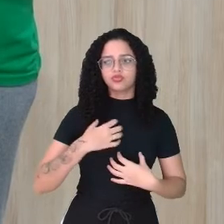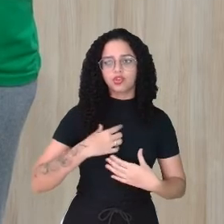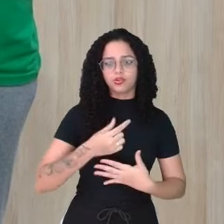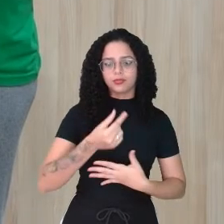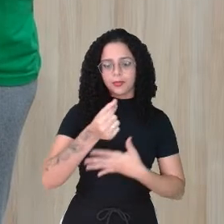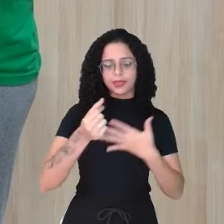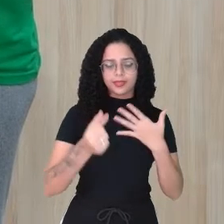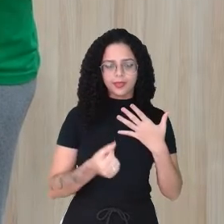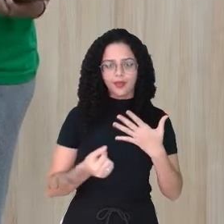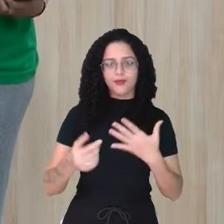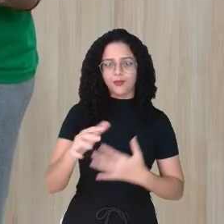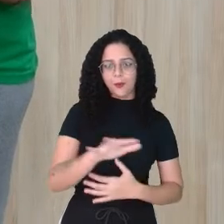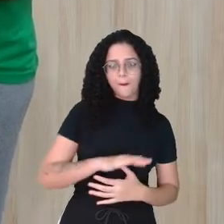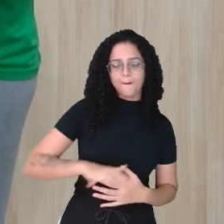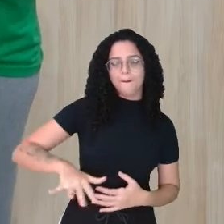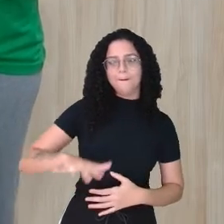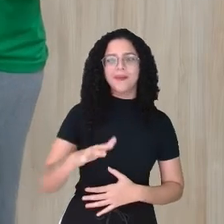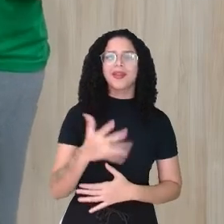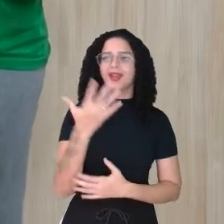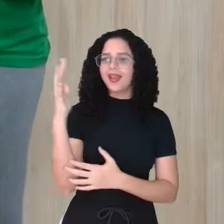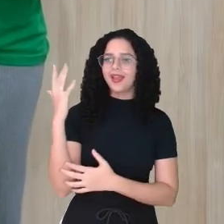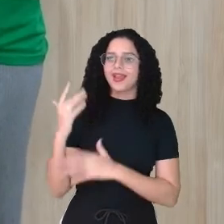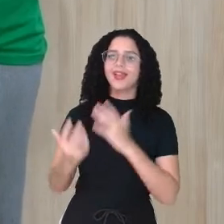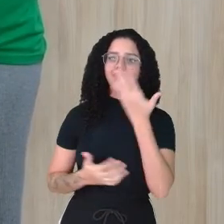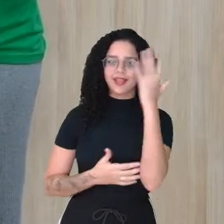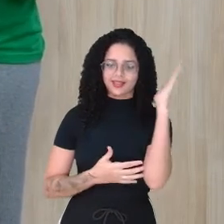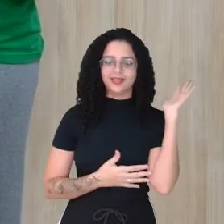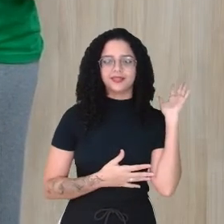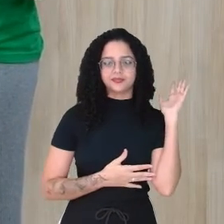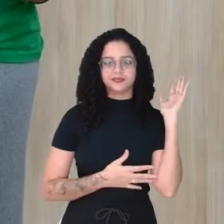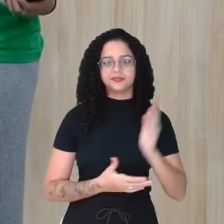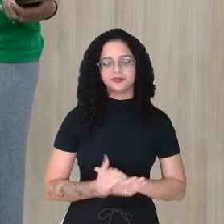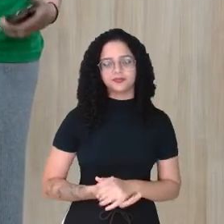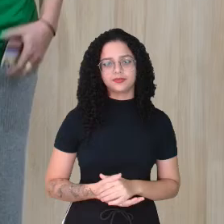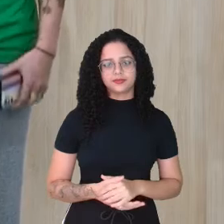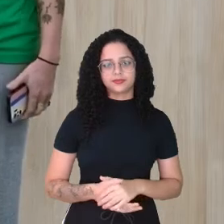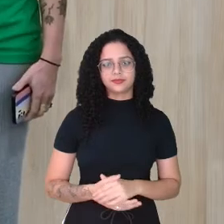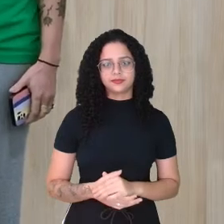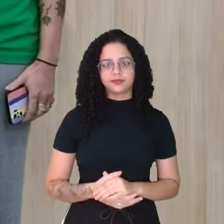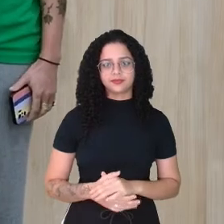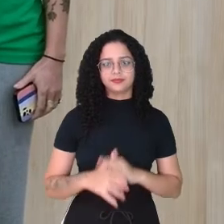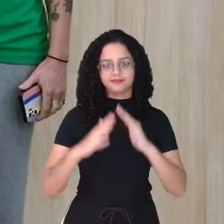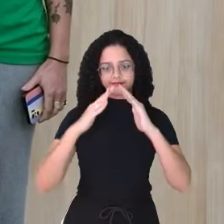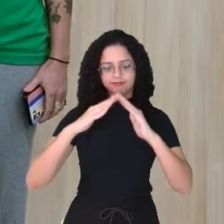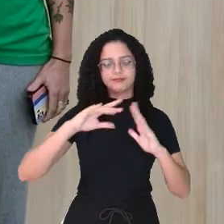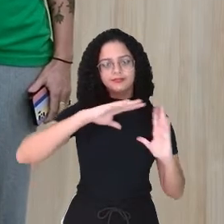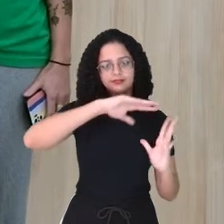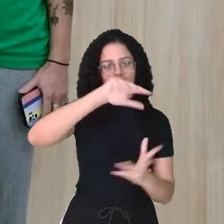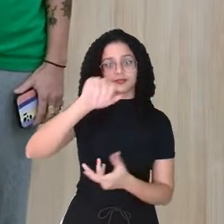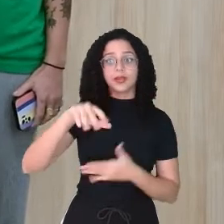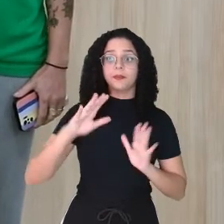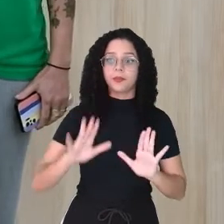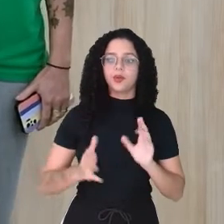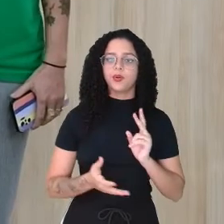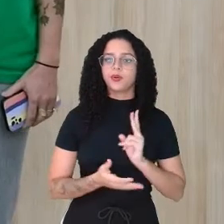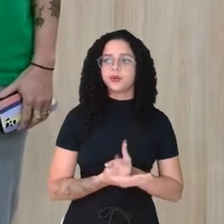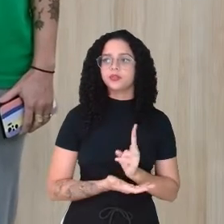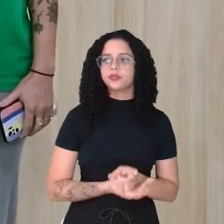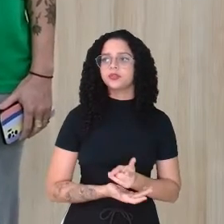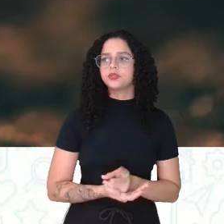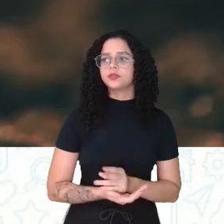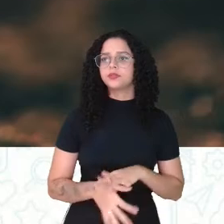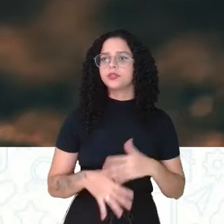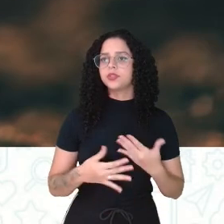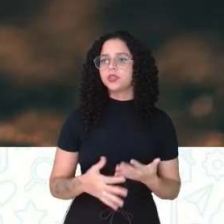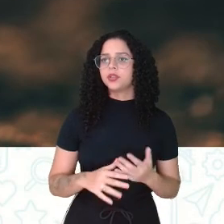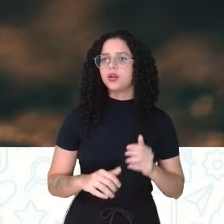né, no nosso meio ambiente, na nossa grande moradia, que é o nosso planeta Terra. Bom, mas seguindo aqui, né?